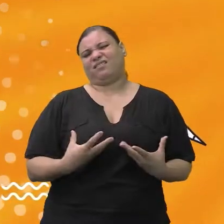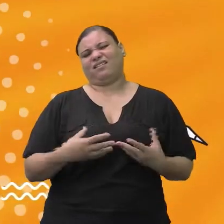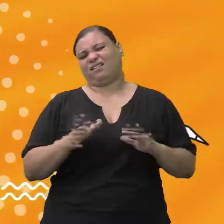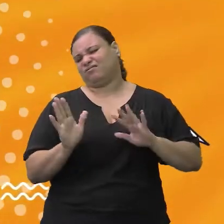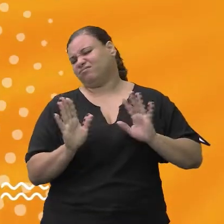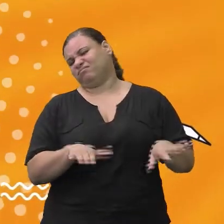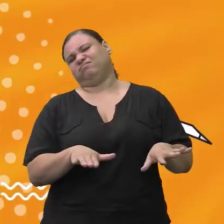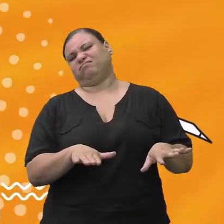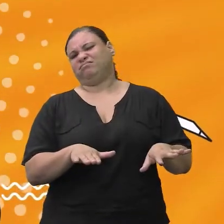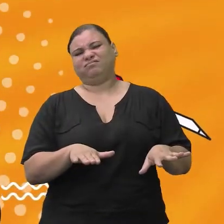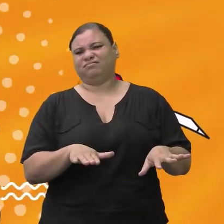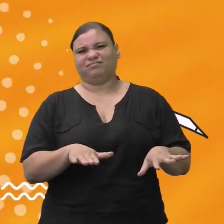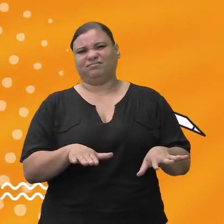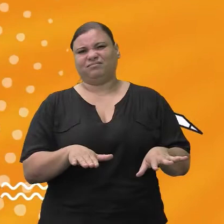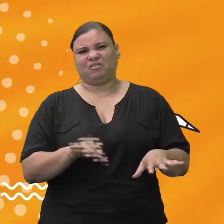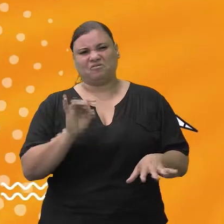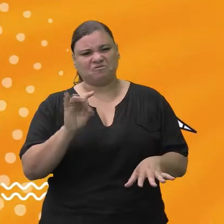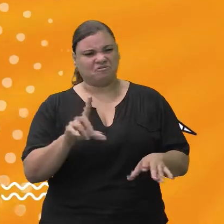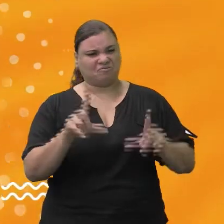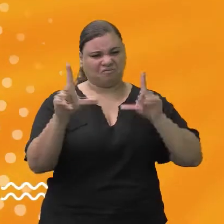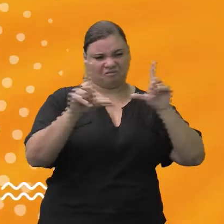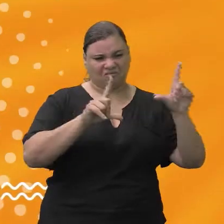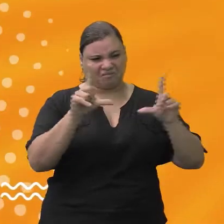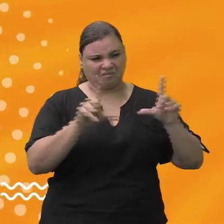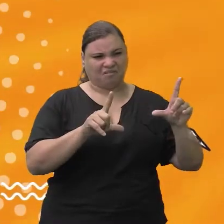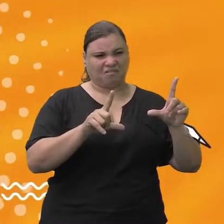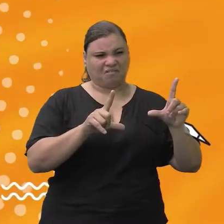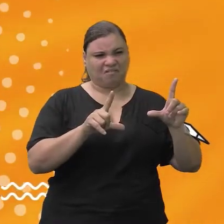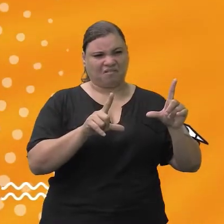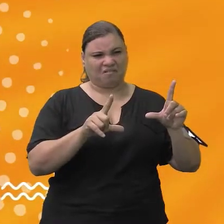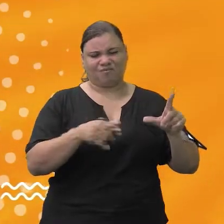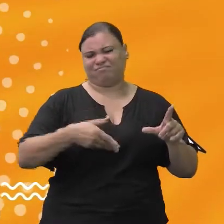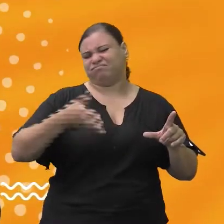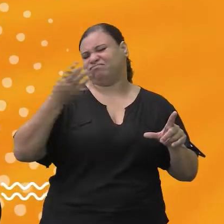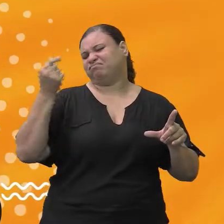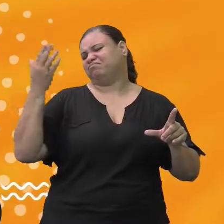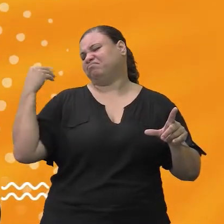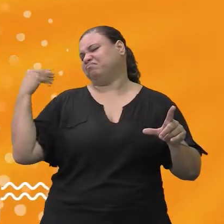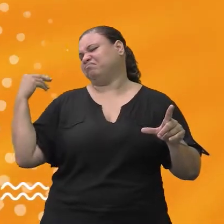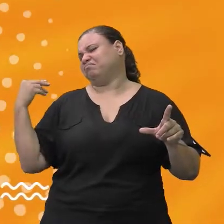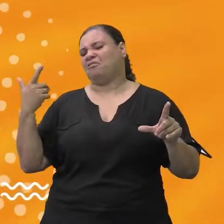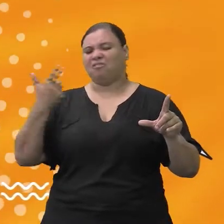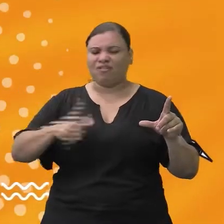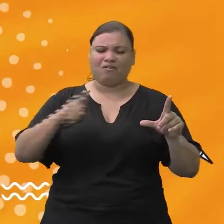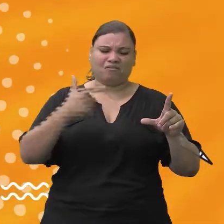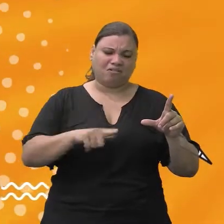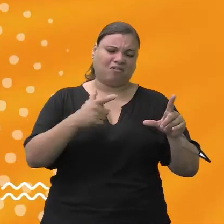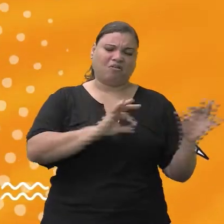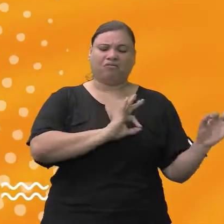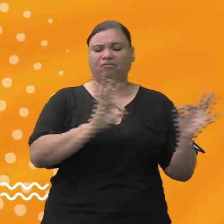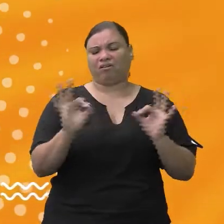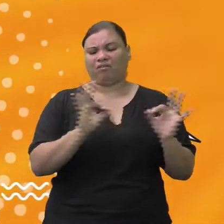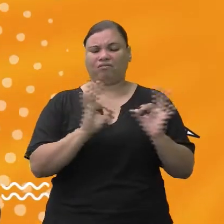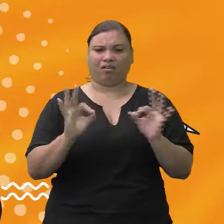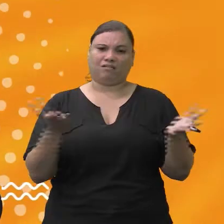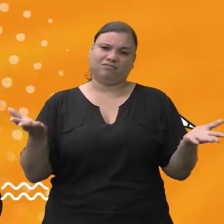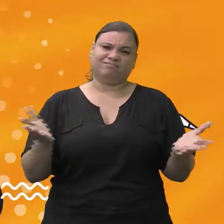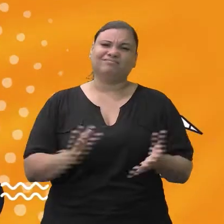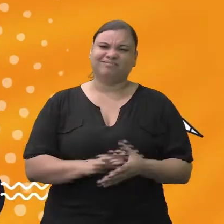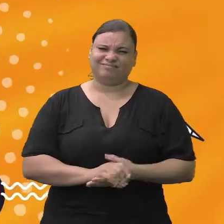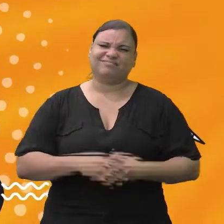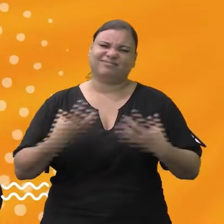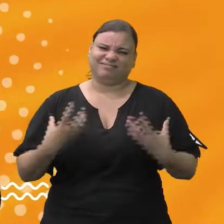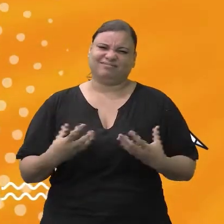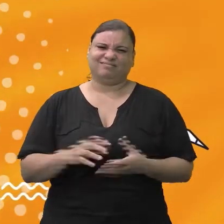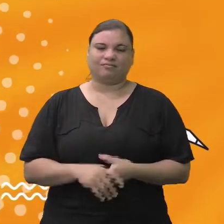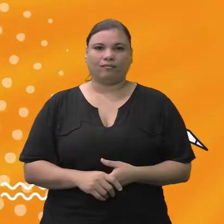Todos os youtubers que eu vejo já são antigos já, entendeu? Cansada de ver eles. Ficar sem um caderno pra